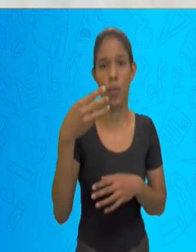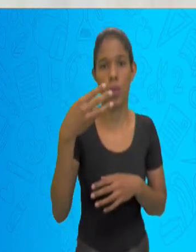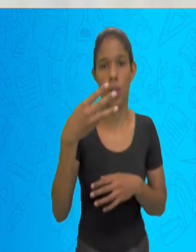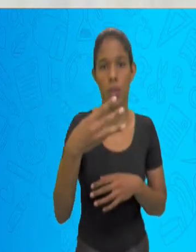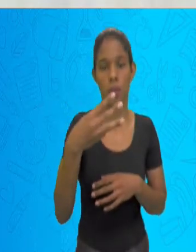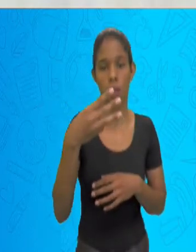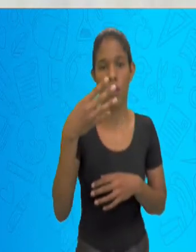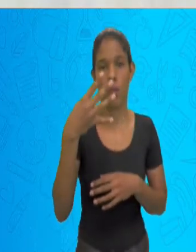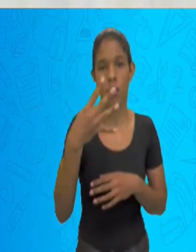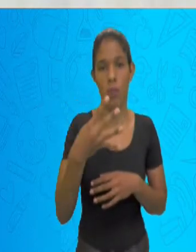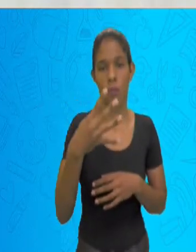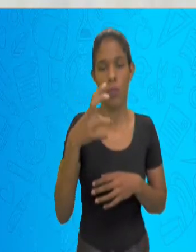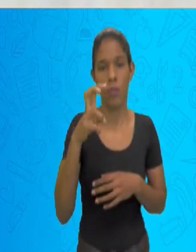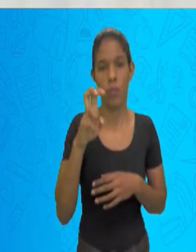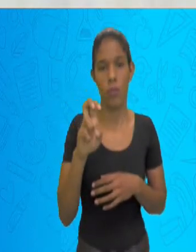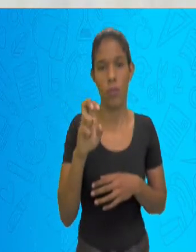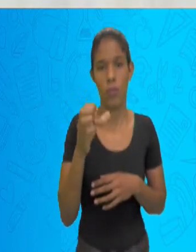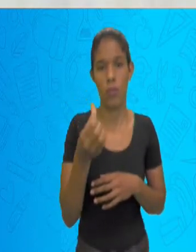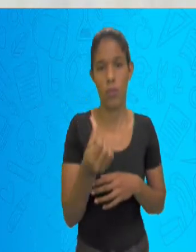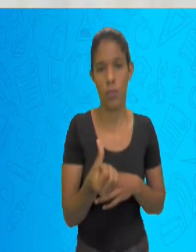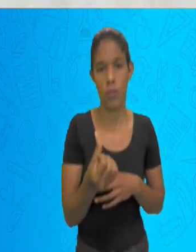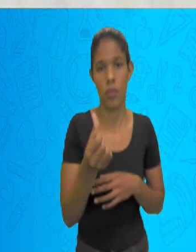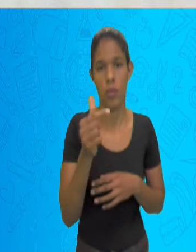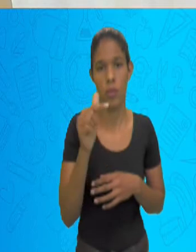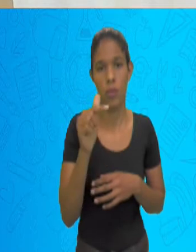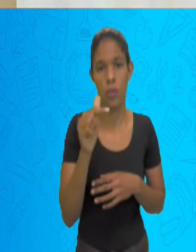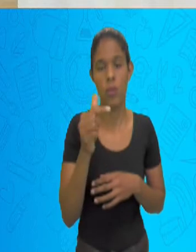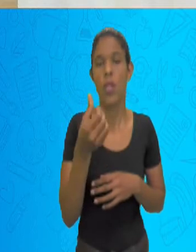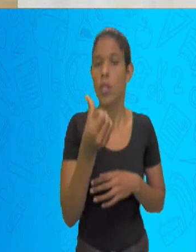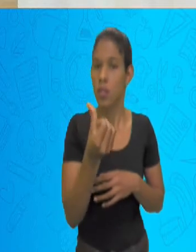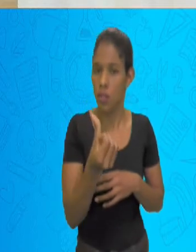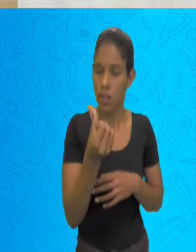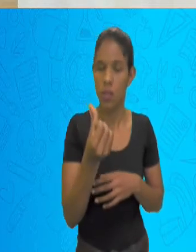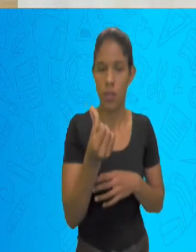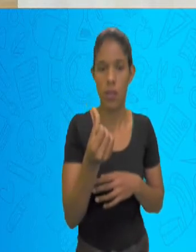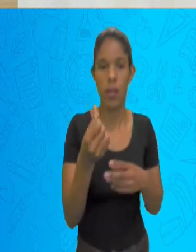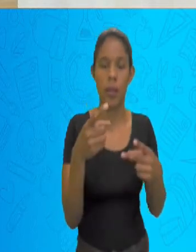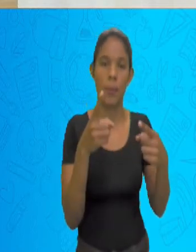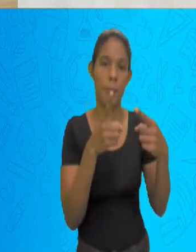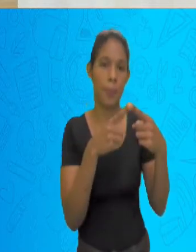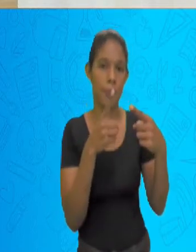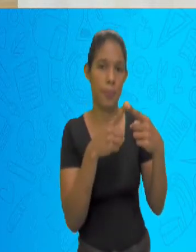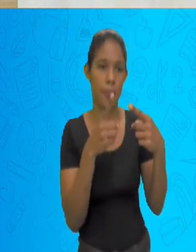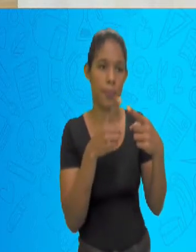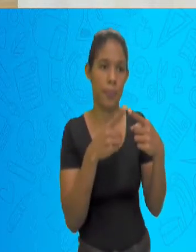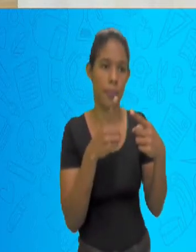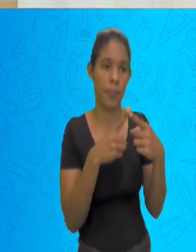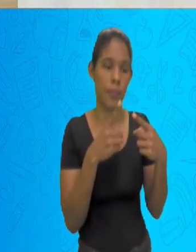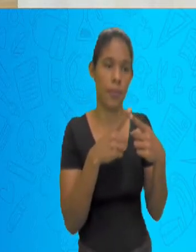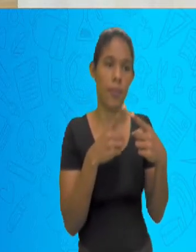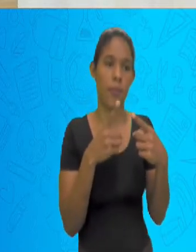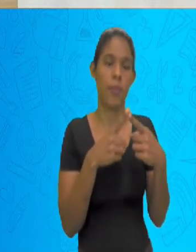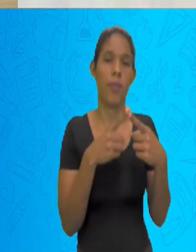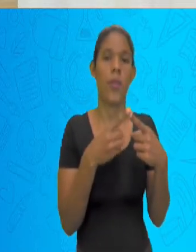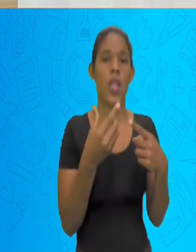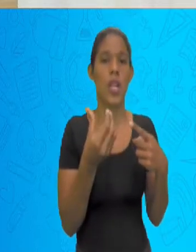3, 4, 5, 6 faces. Vamos anotar, então? Esse cubo